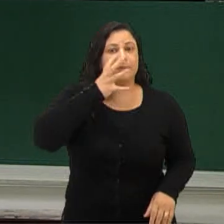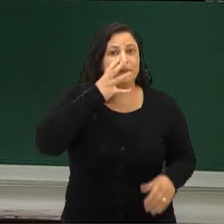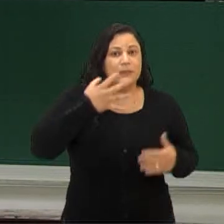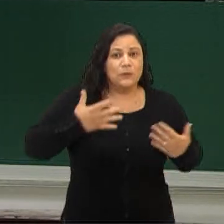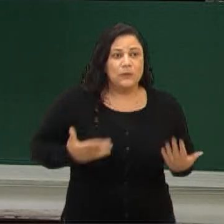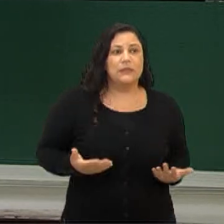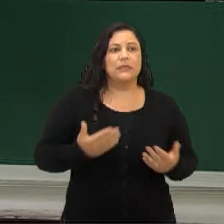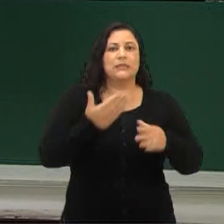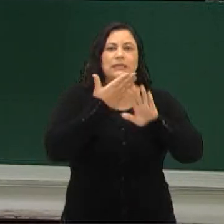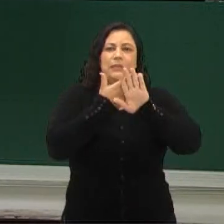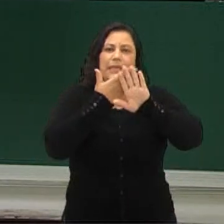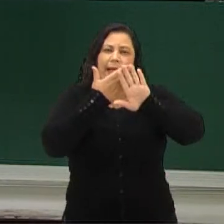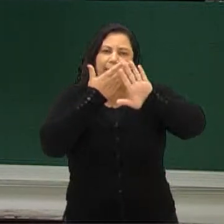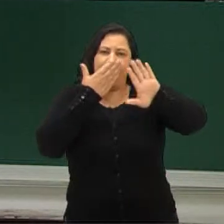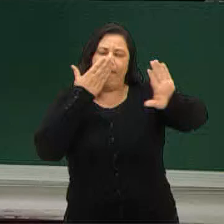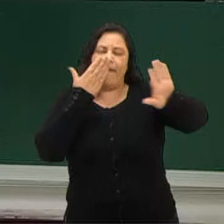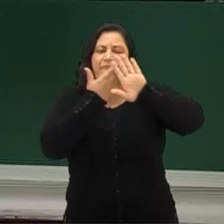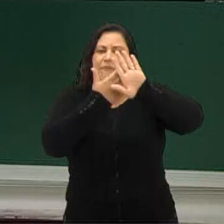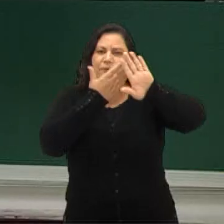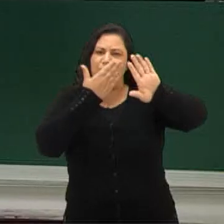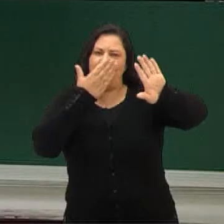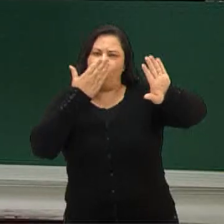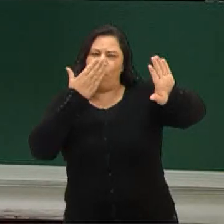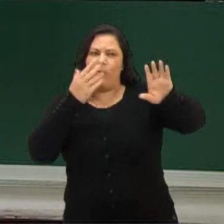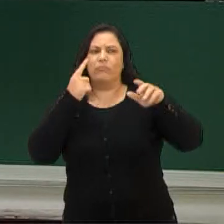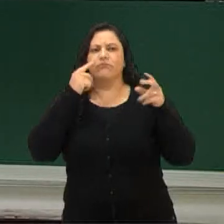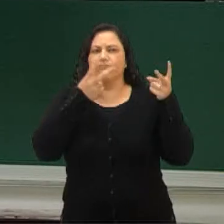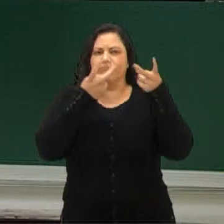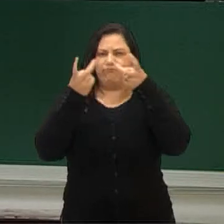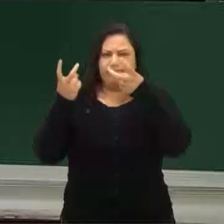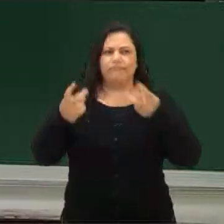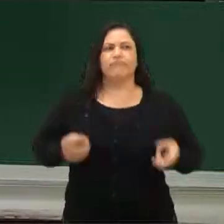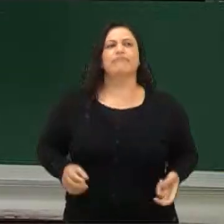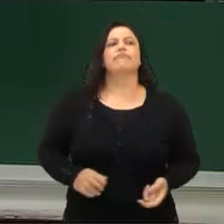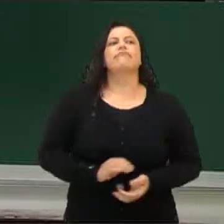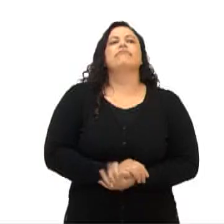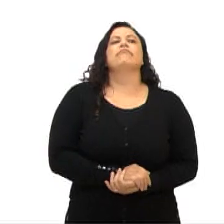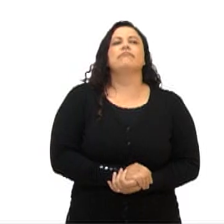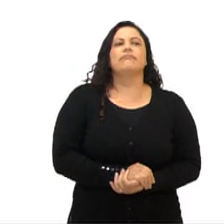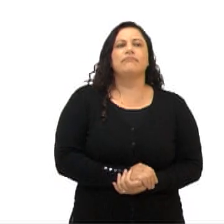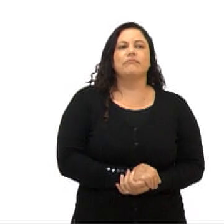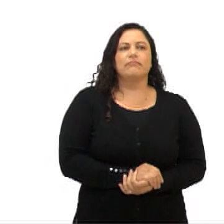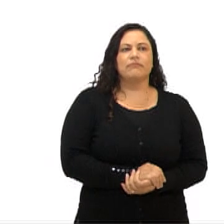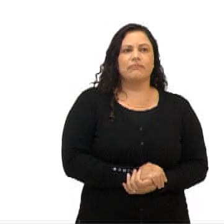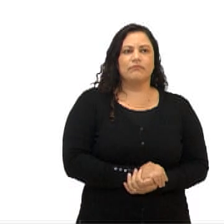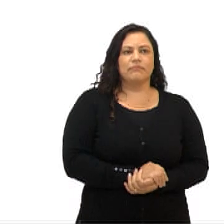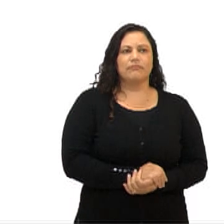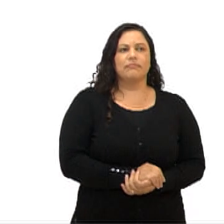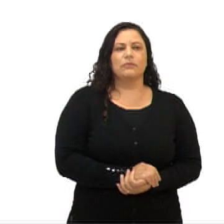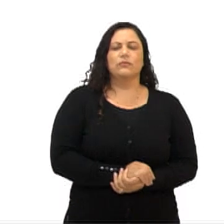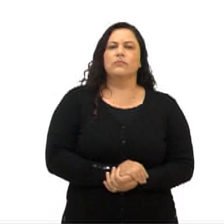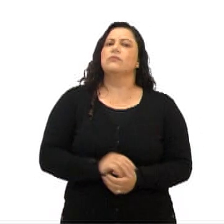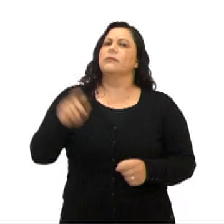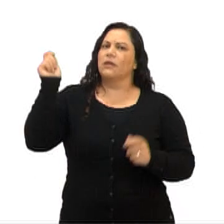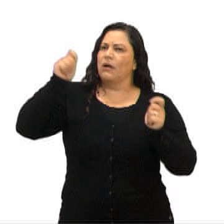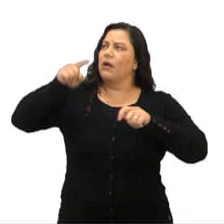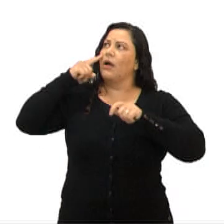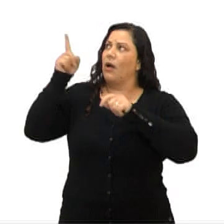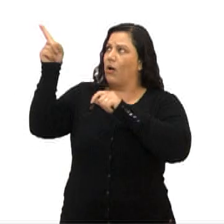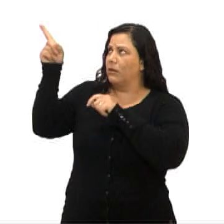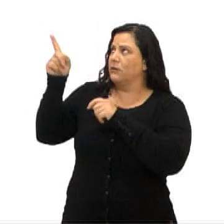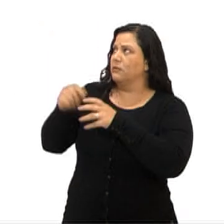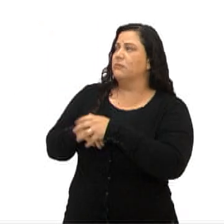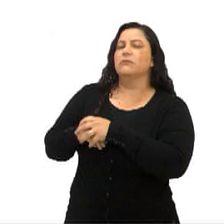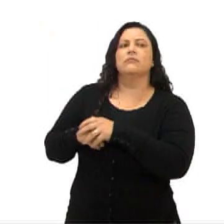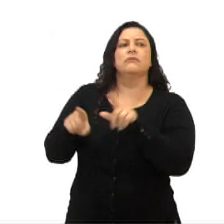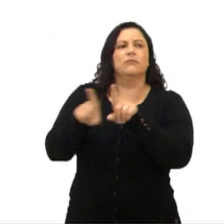vai afastando, né, ela dá a forma que a gente quer ver, tá? Então, aqui também é bem isso. Já tem mais umas pinceladas